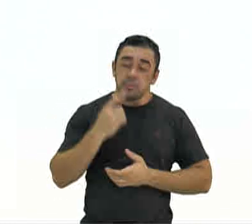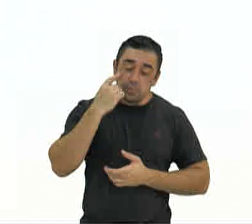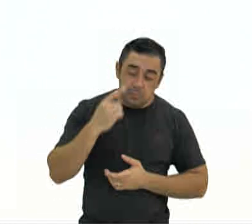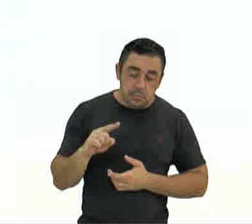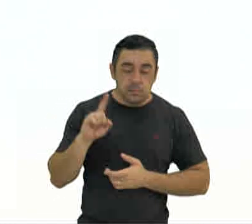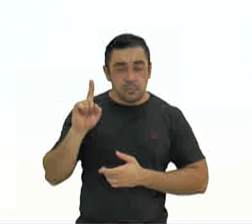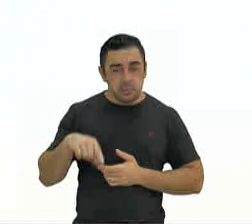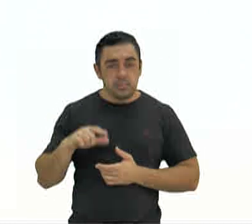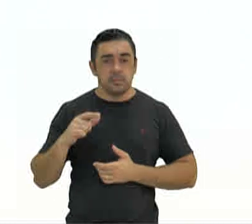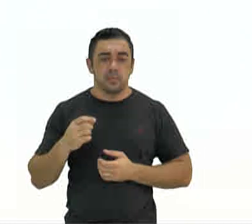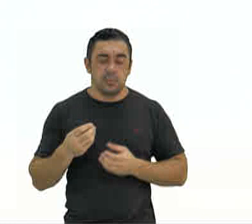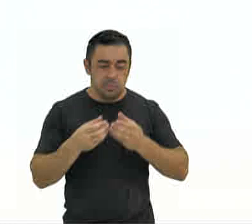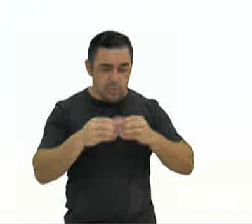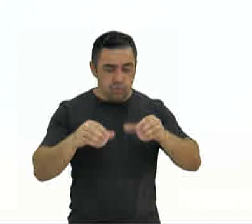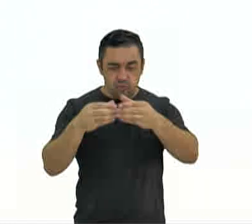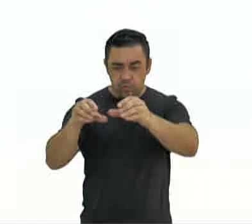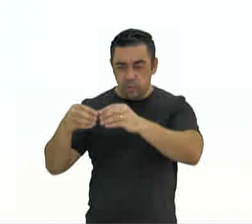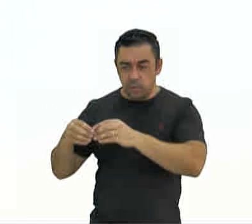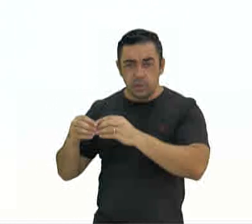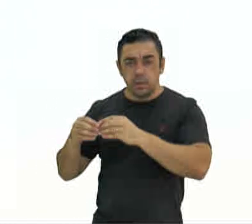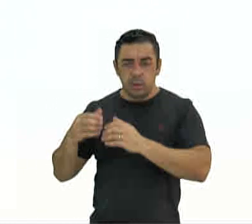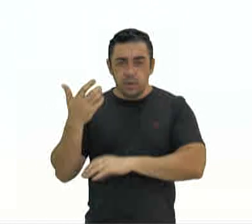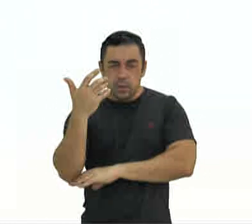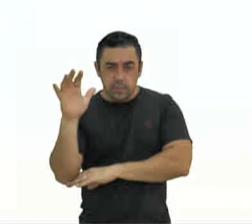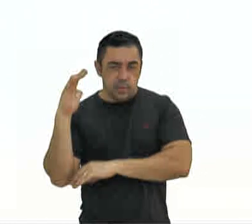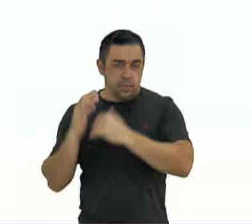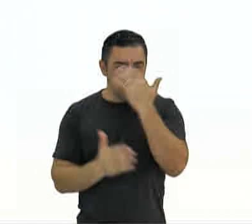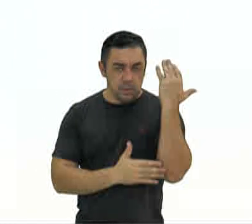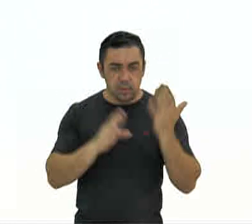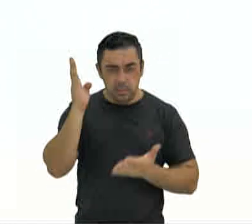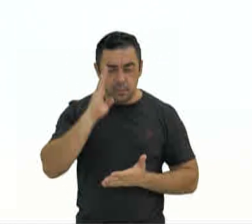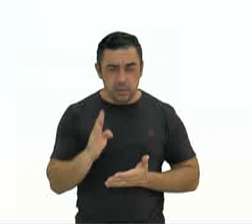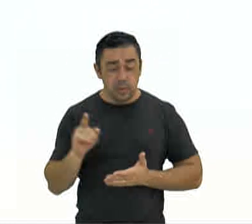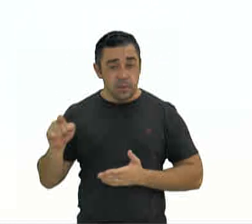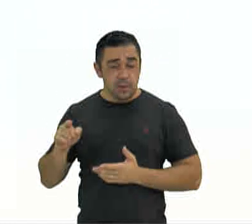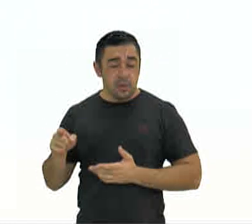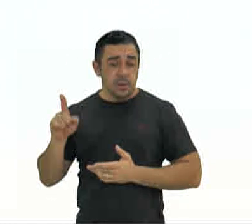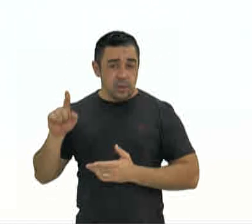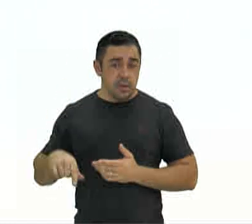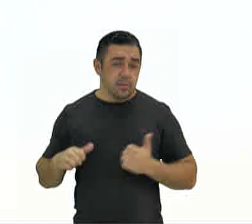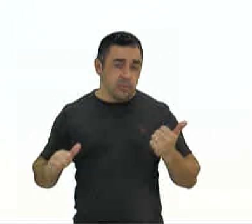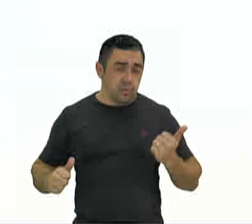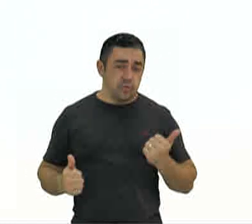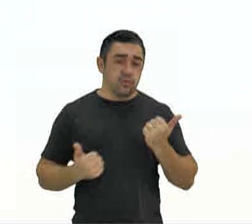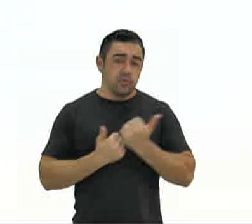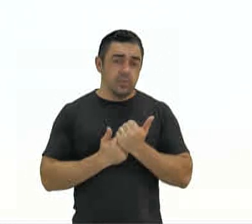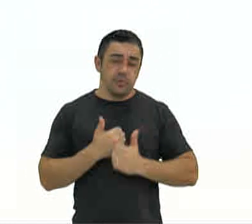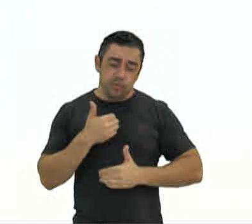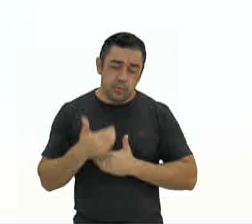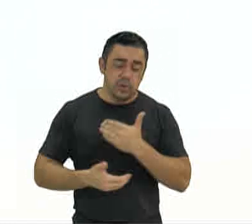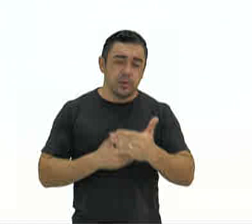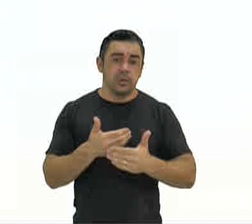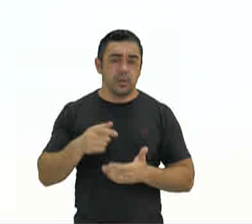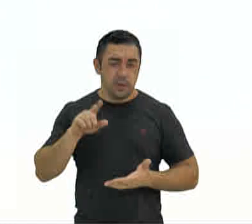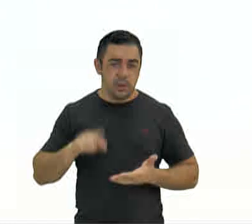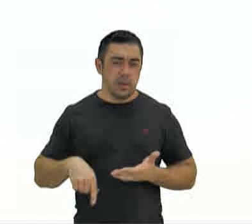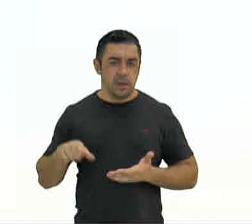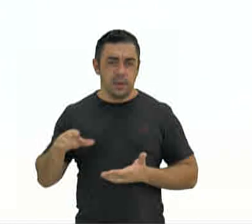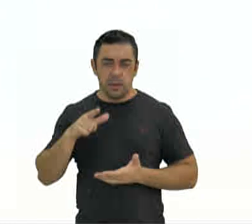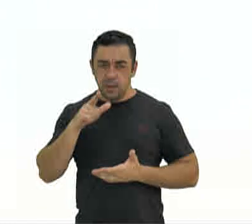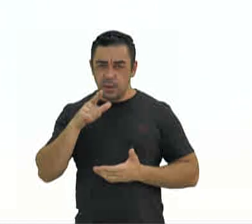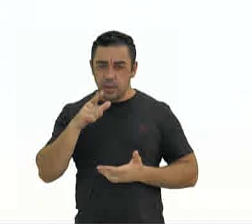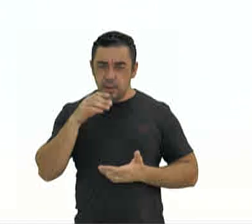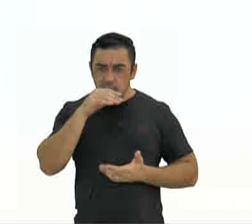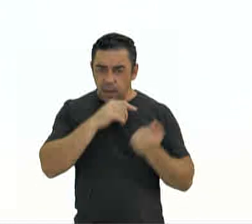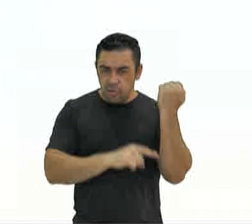o impacto ambiental no Brasil, as usinas hidrelétricas estão sendo substituídas gradativamente pelas